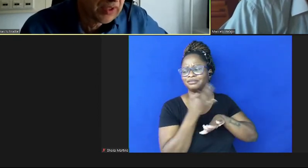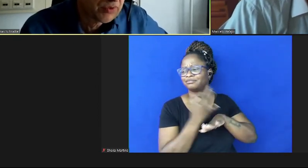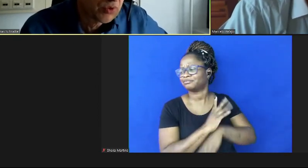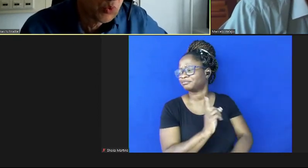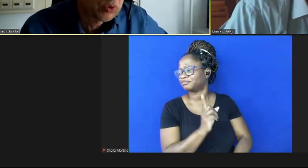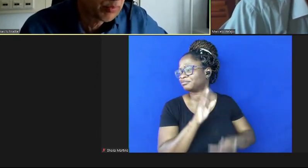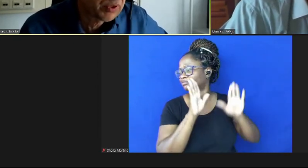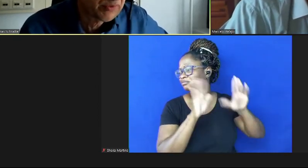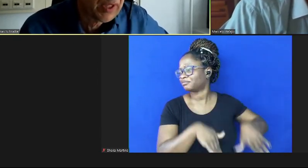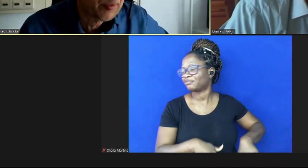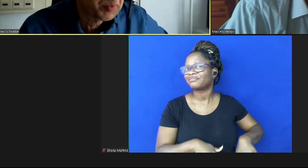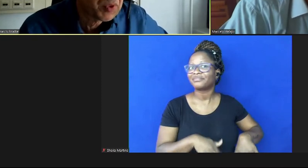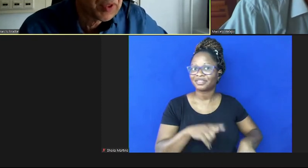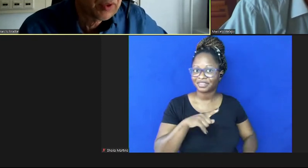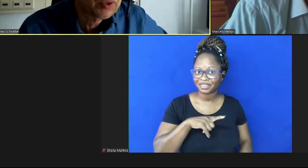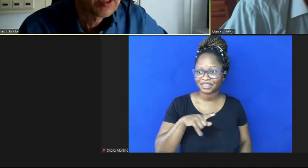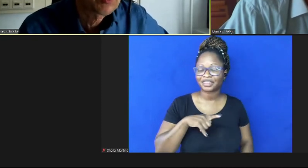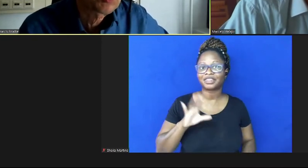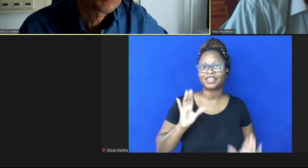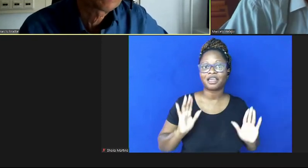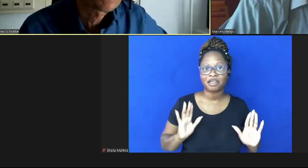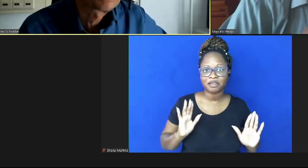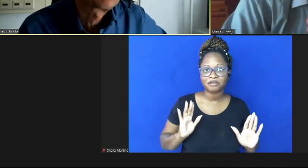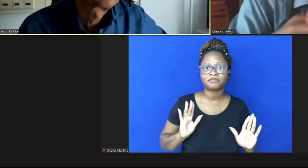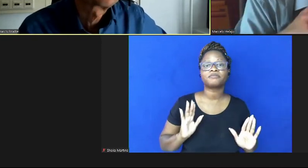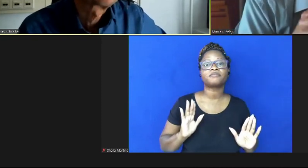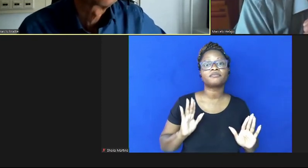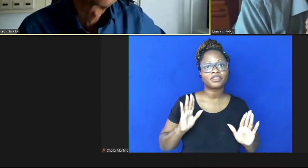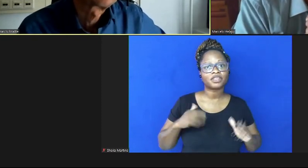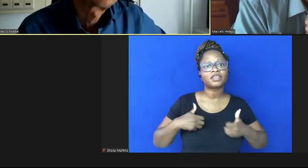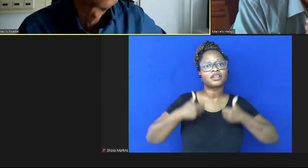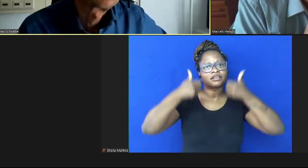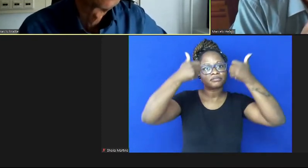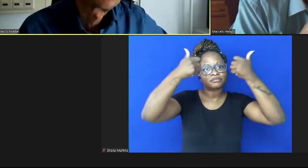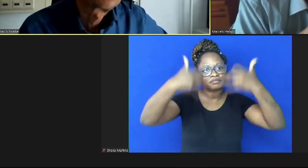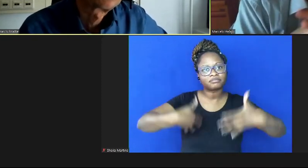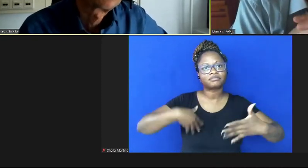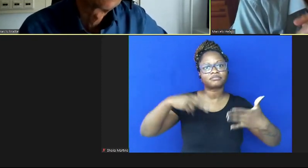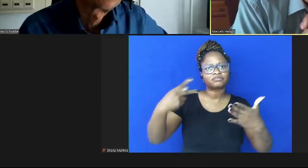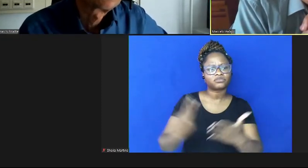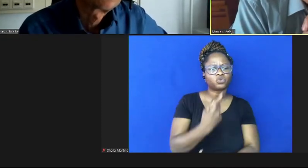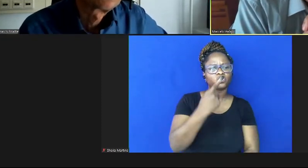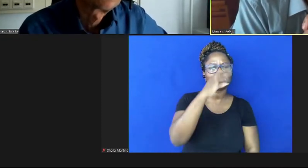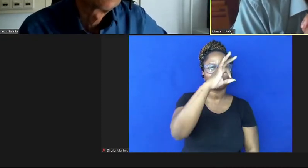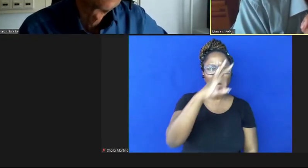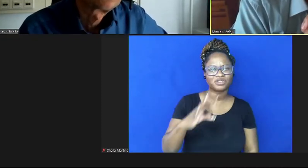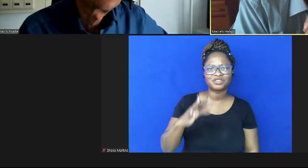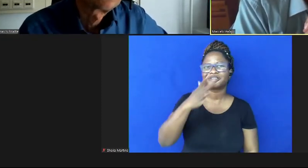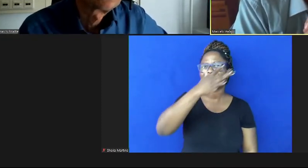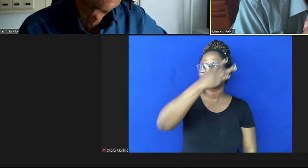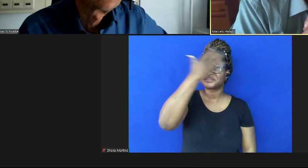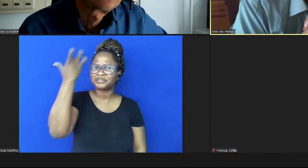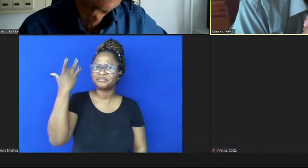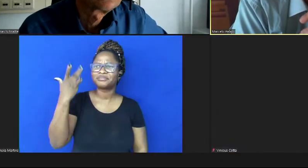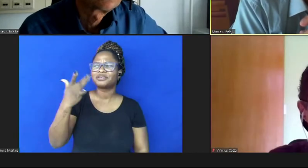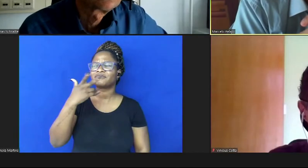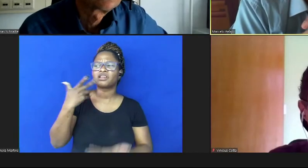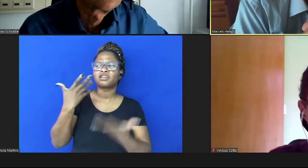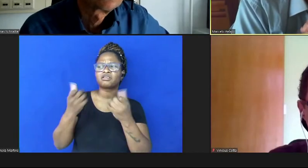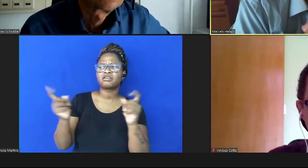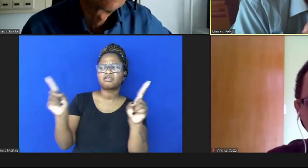E isso eu diria que aconteceria, sei lá, com 1% das pessoas, essas que vão negar a